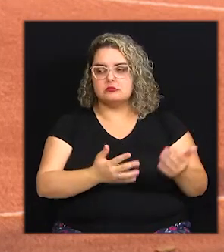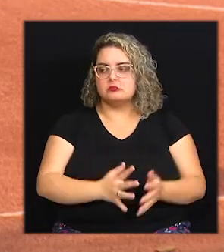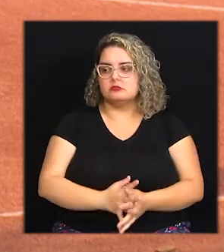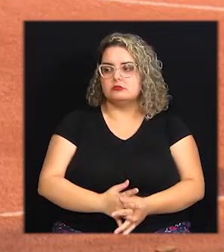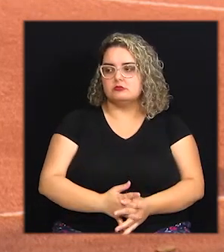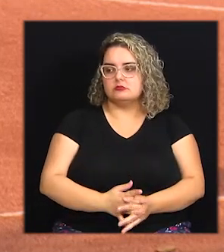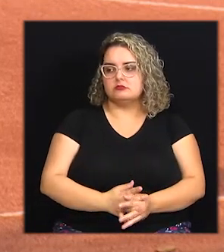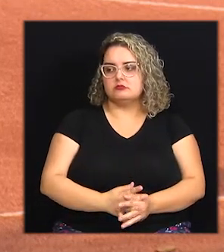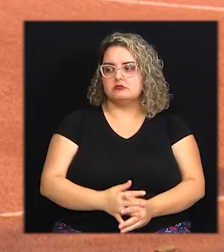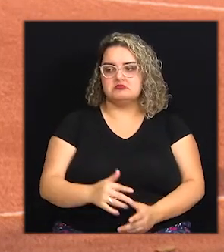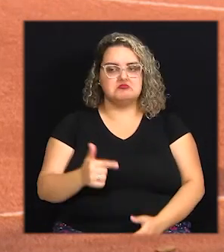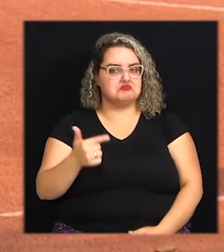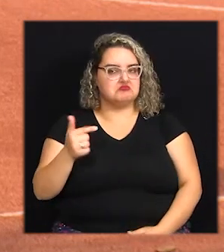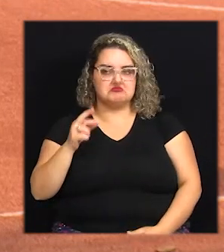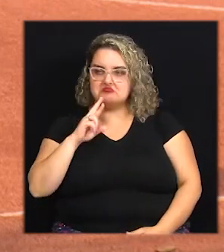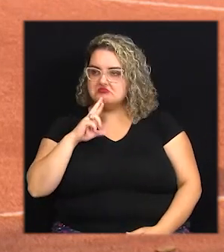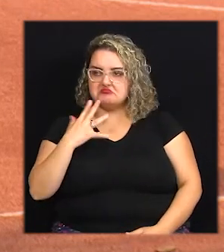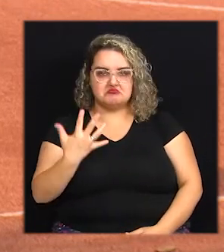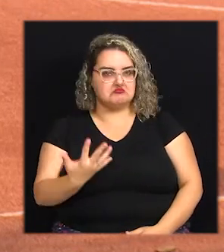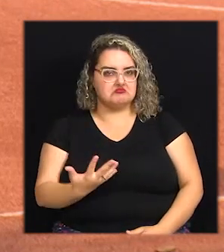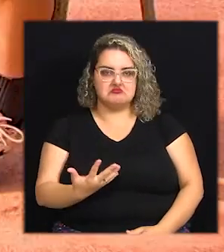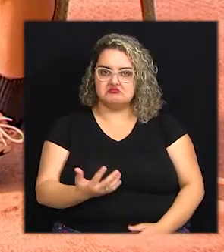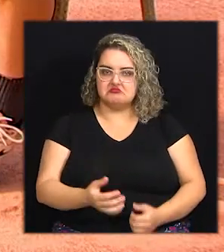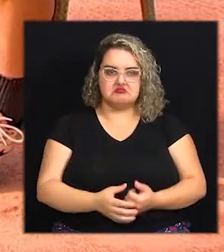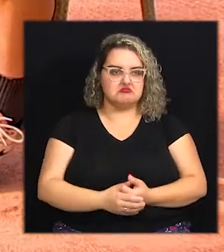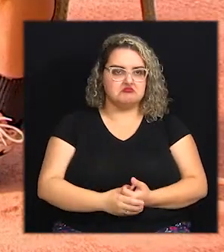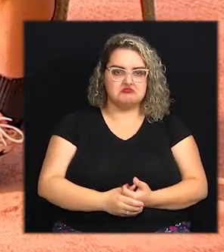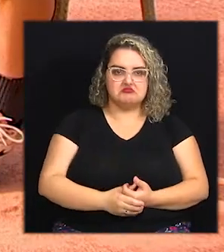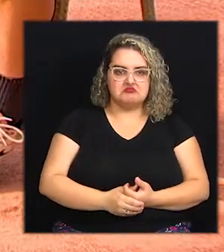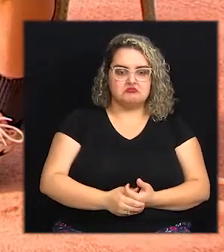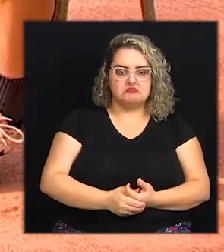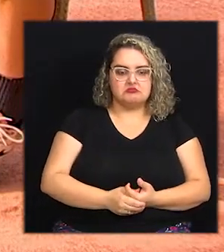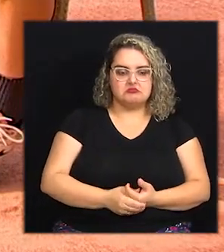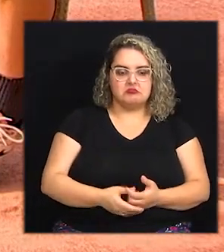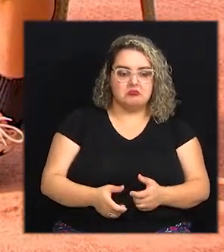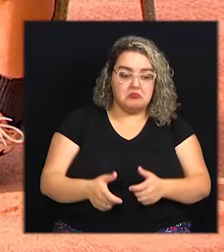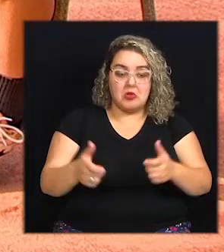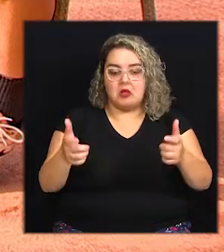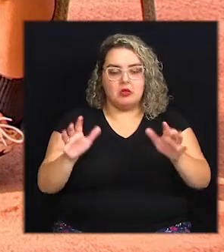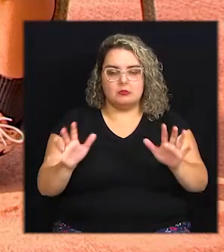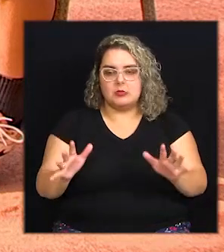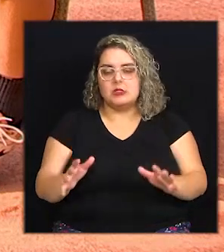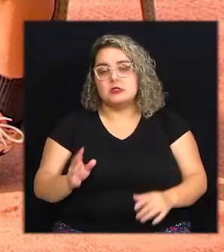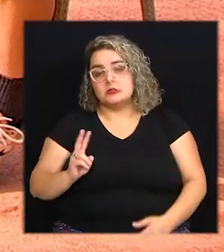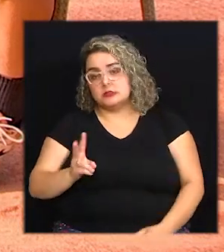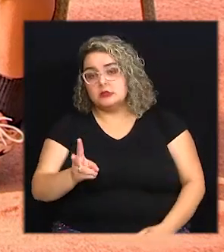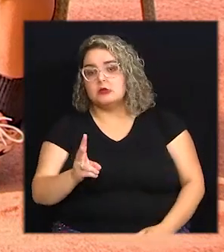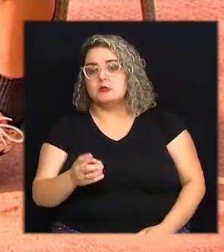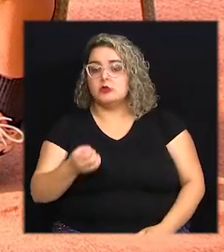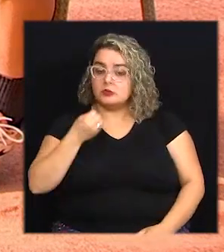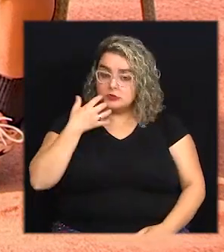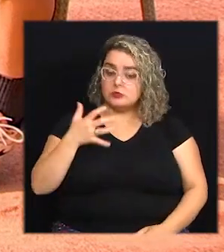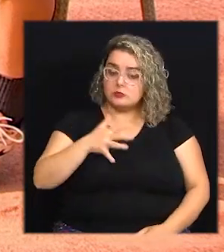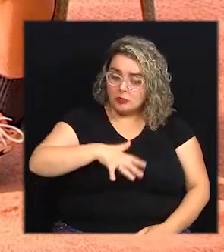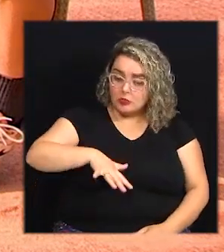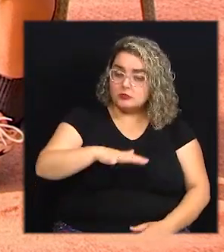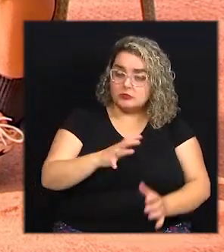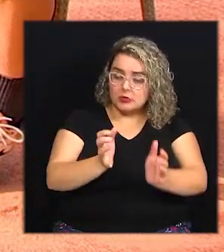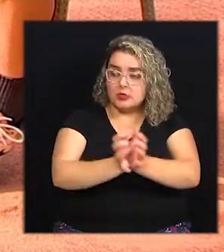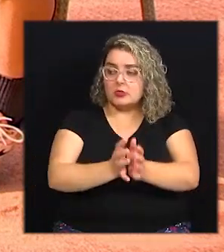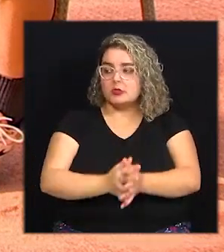Não tive nenhum resultado muito incrível, mas sempre estava entre os bons, assim, da categoria,